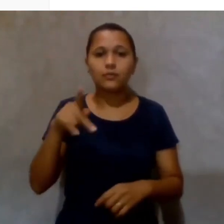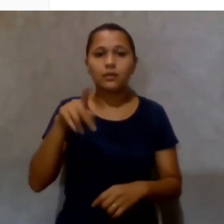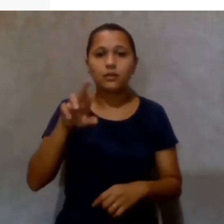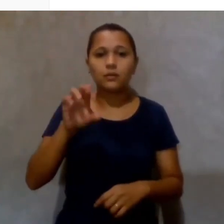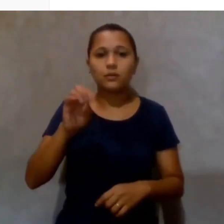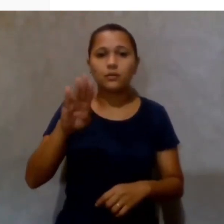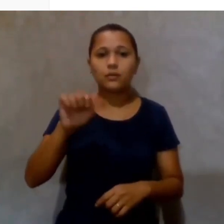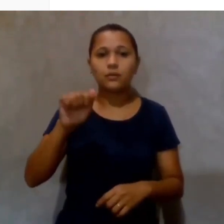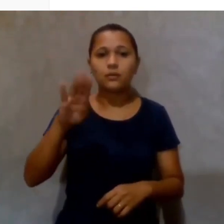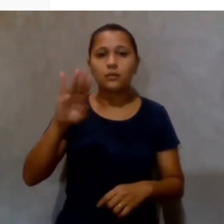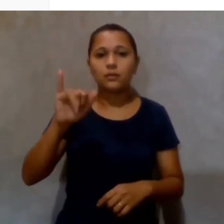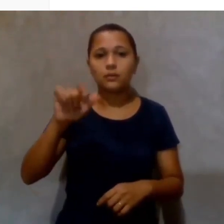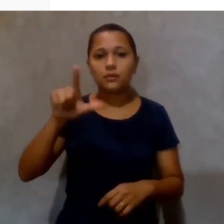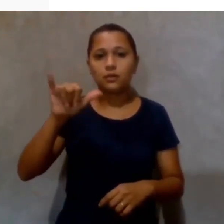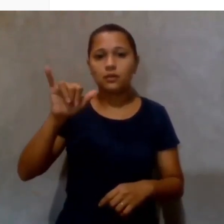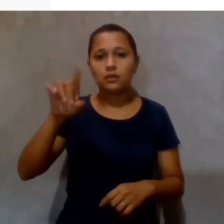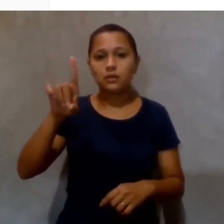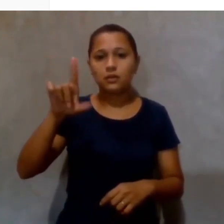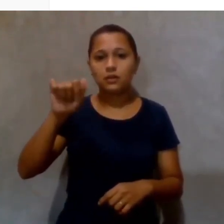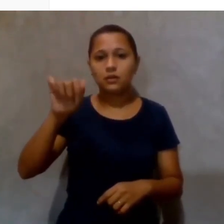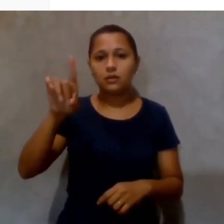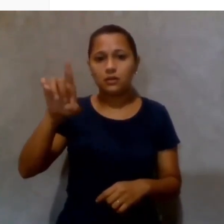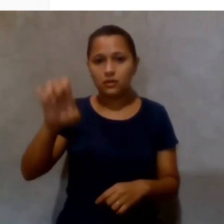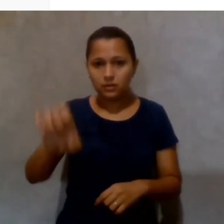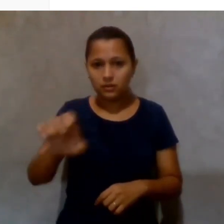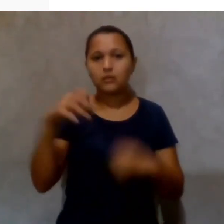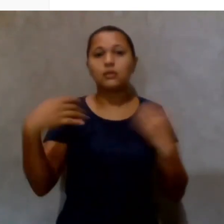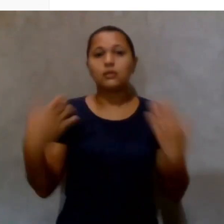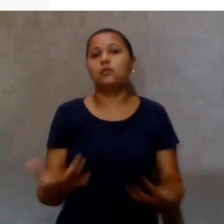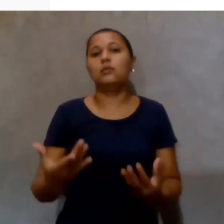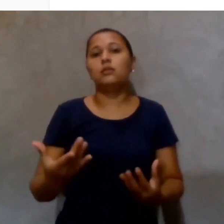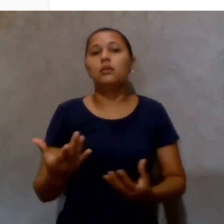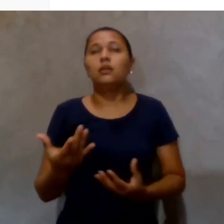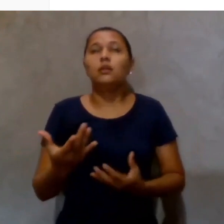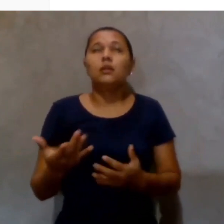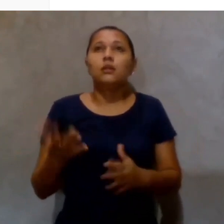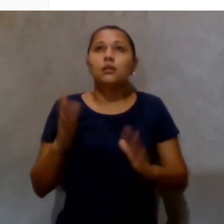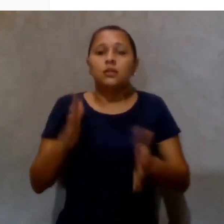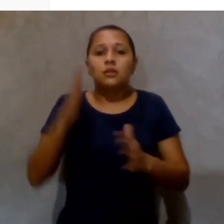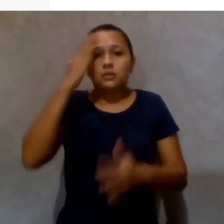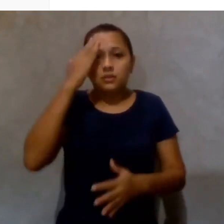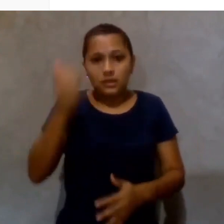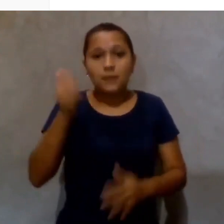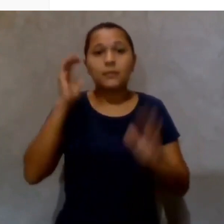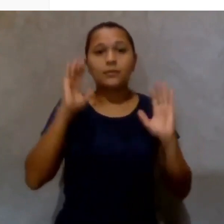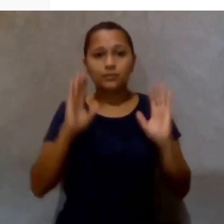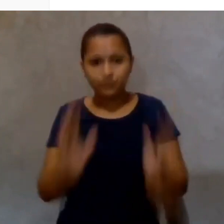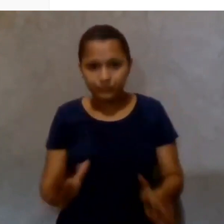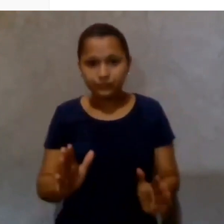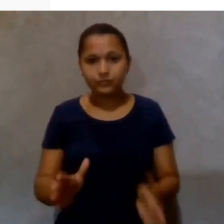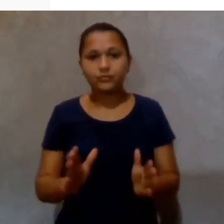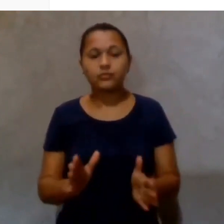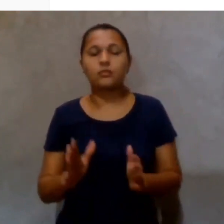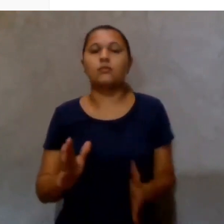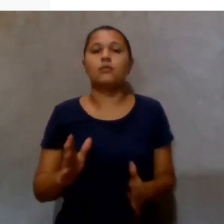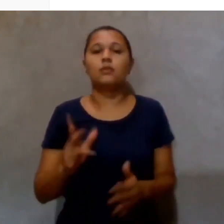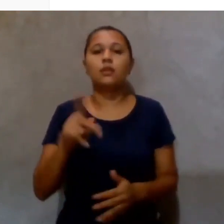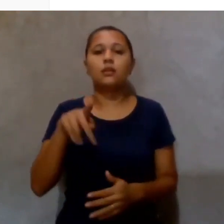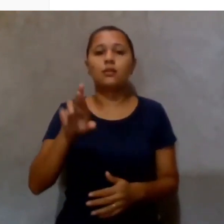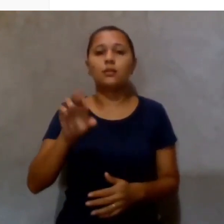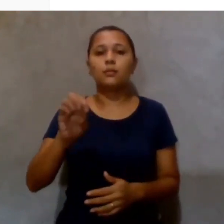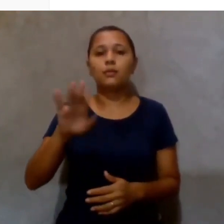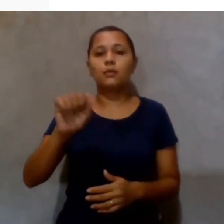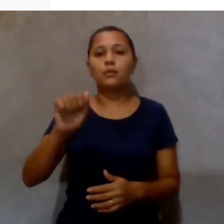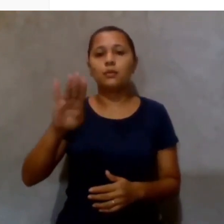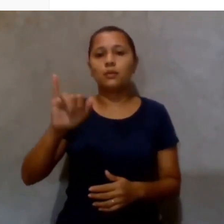etapa 3. Então, com isso, já que nós sabemos as probabilidades ou